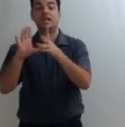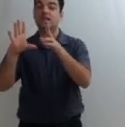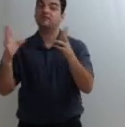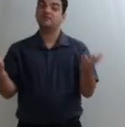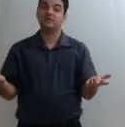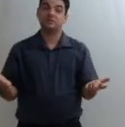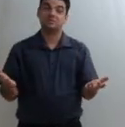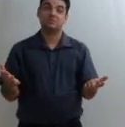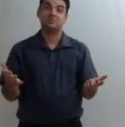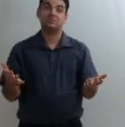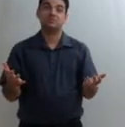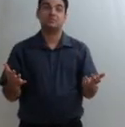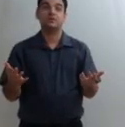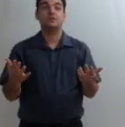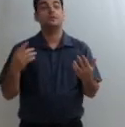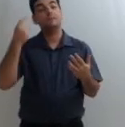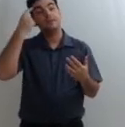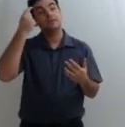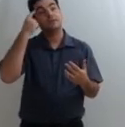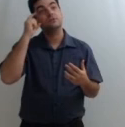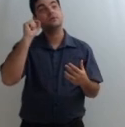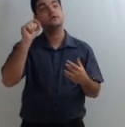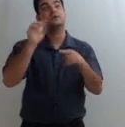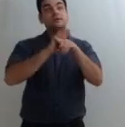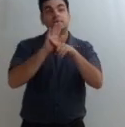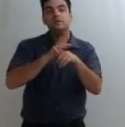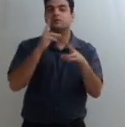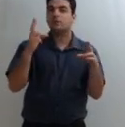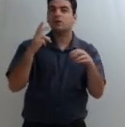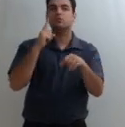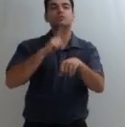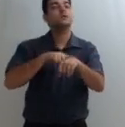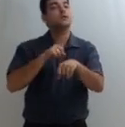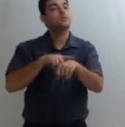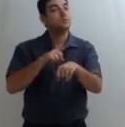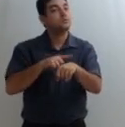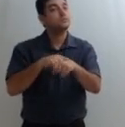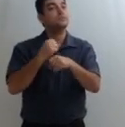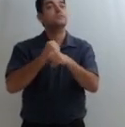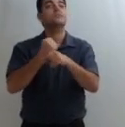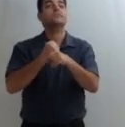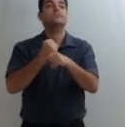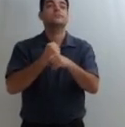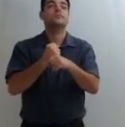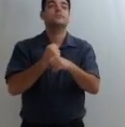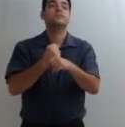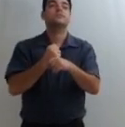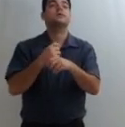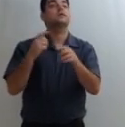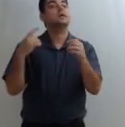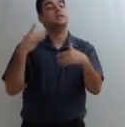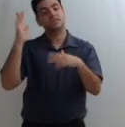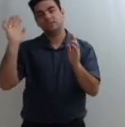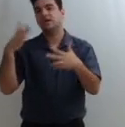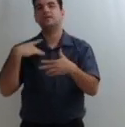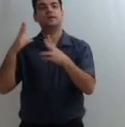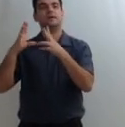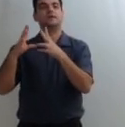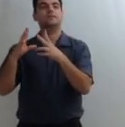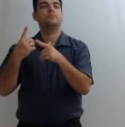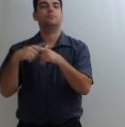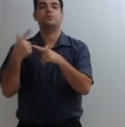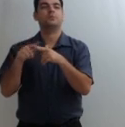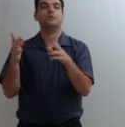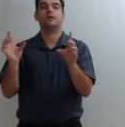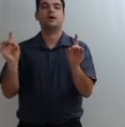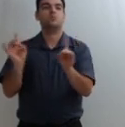condicional, considerando, para fins de análise do requisito subjetivo, como reabilitada já essa falta grave